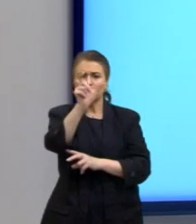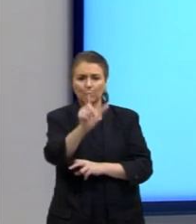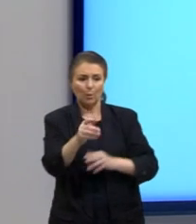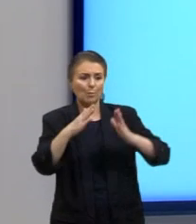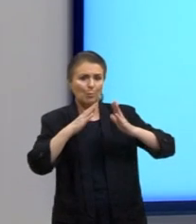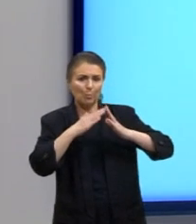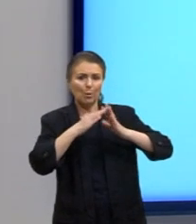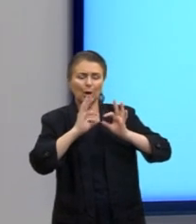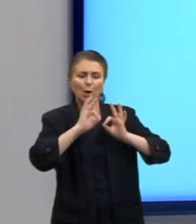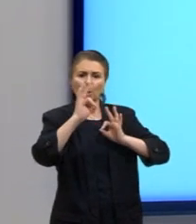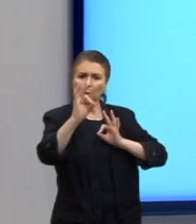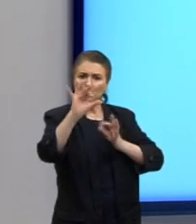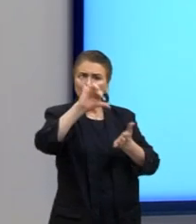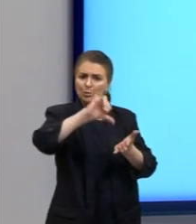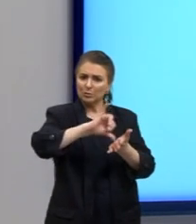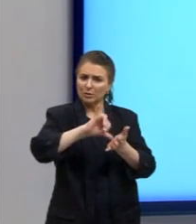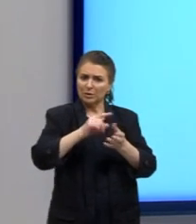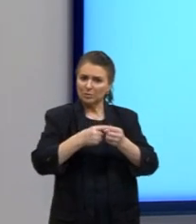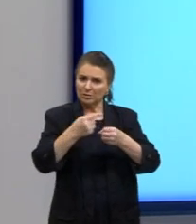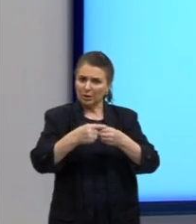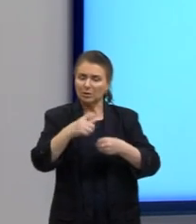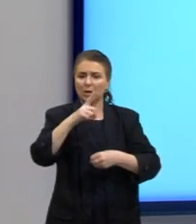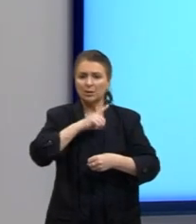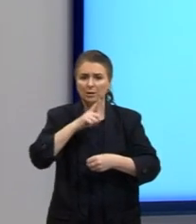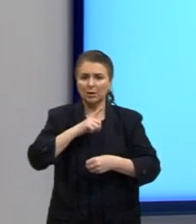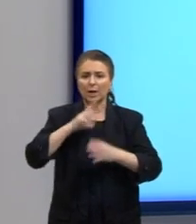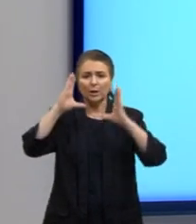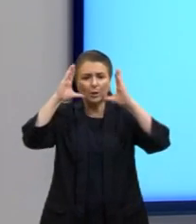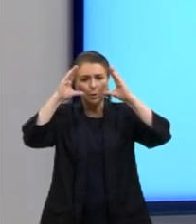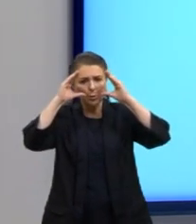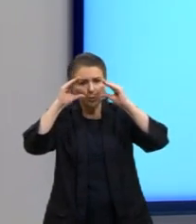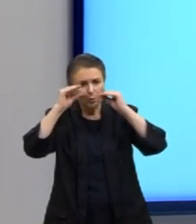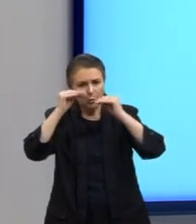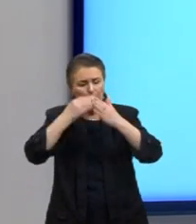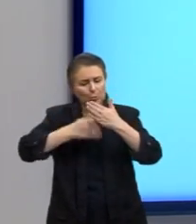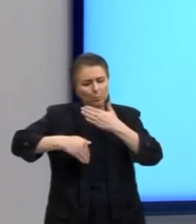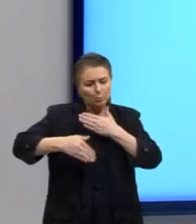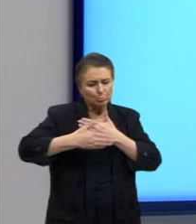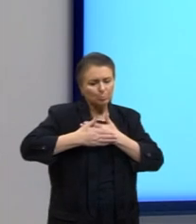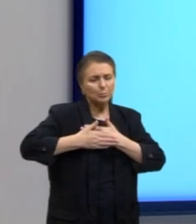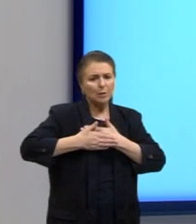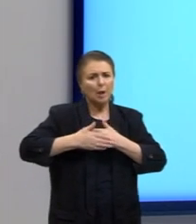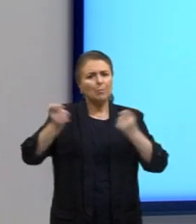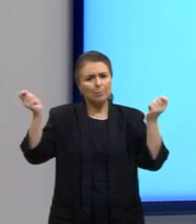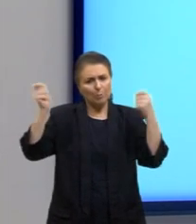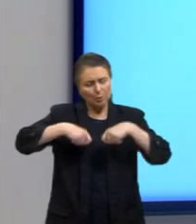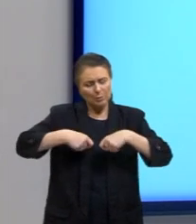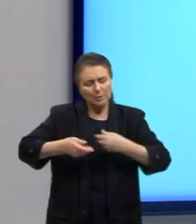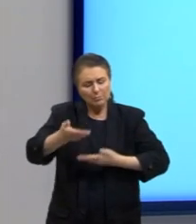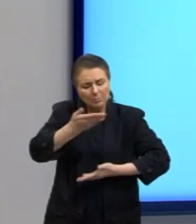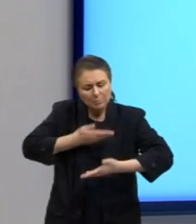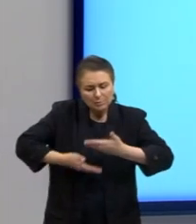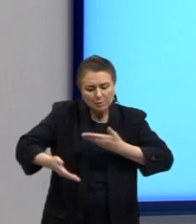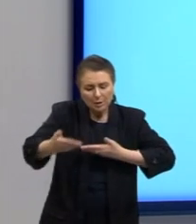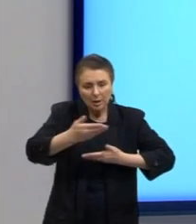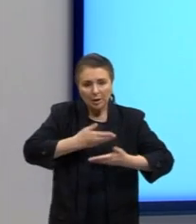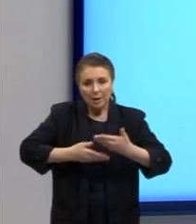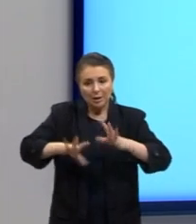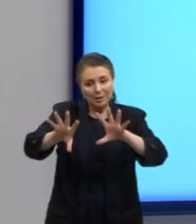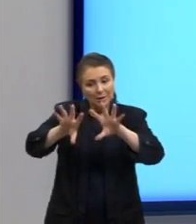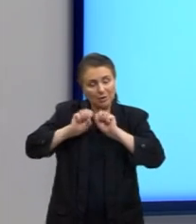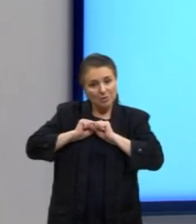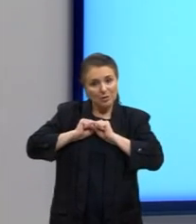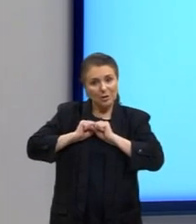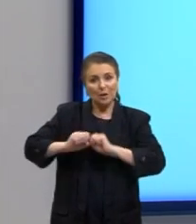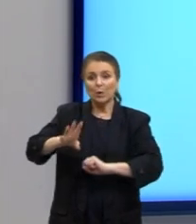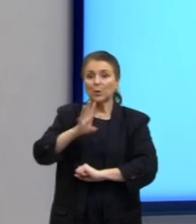periferia tem todas as noites a possibilidade de interagir com a comunidade e de adquirir conhecimento por meio de um